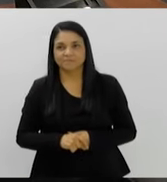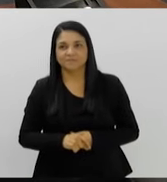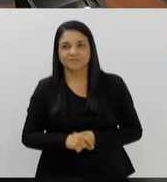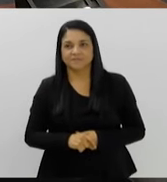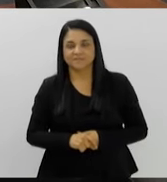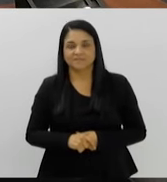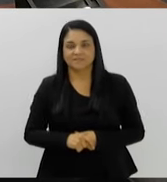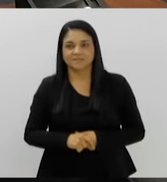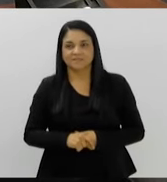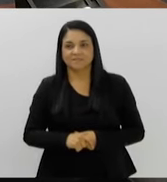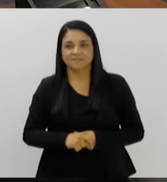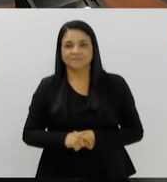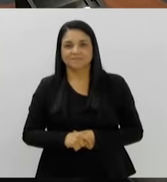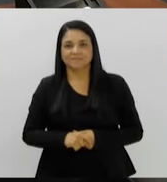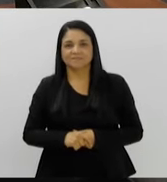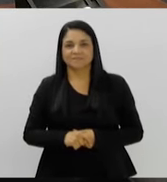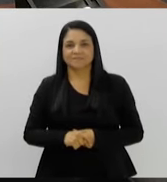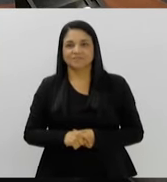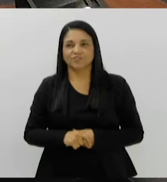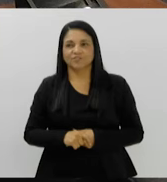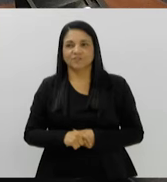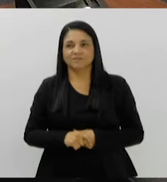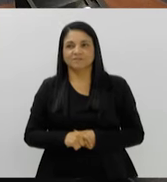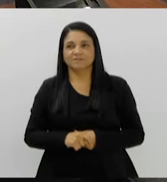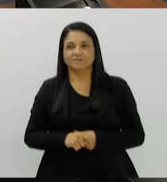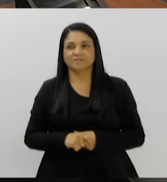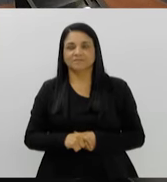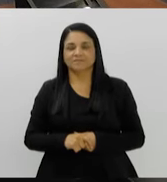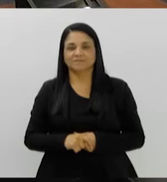o namorado descas